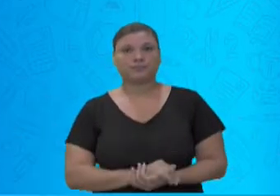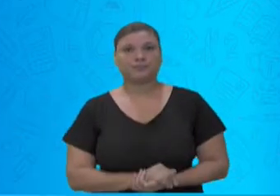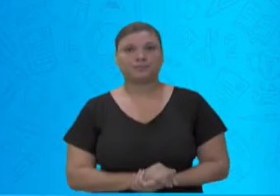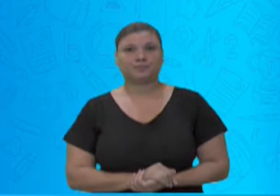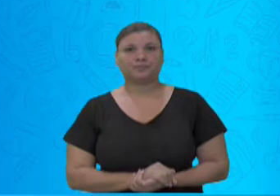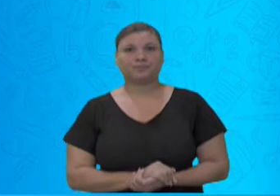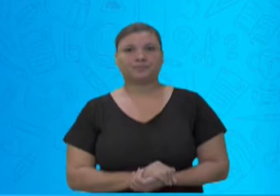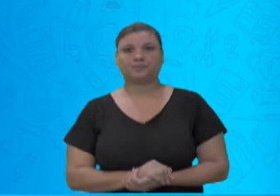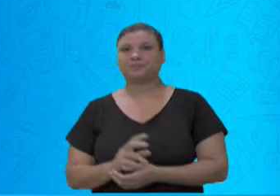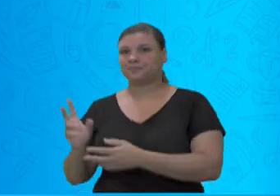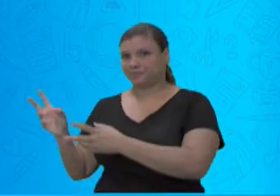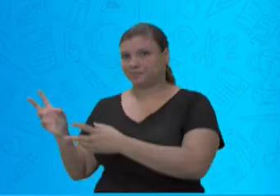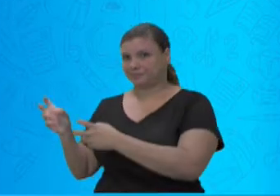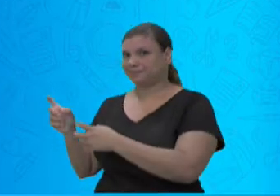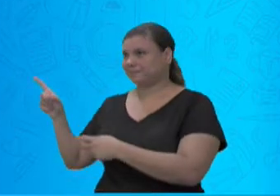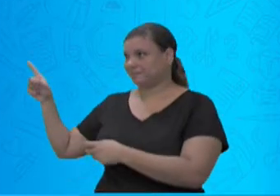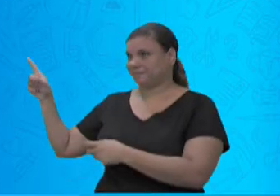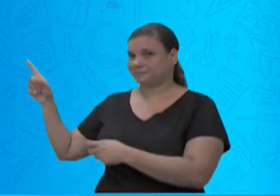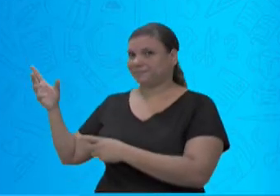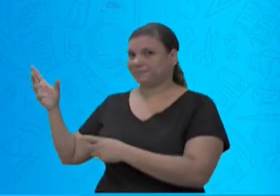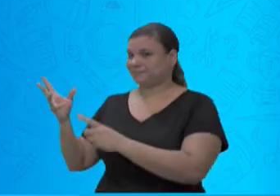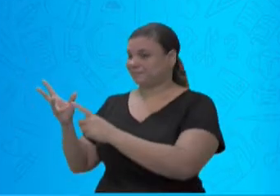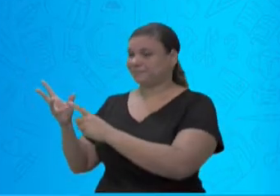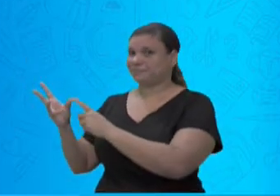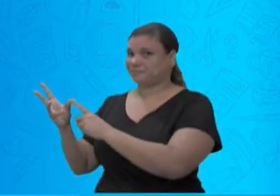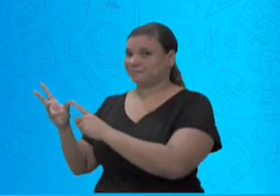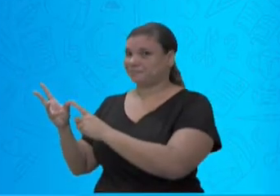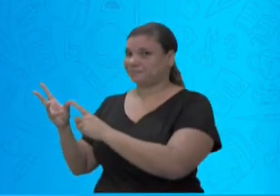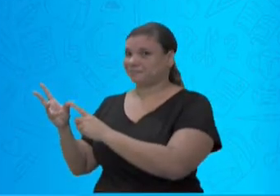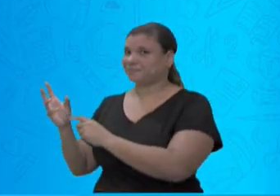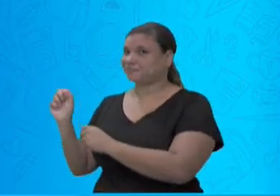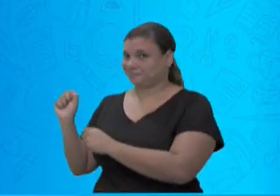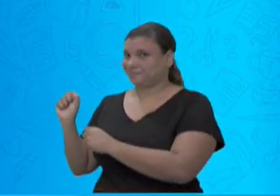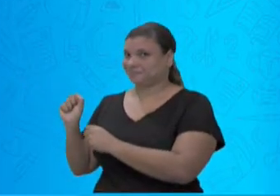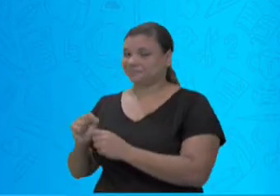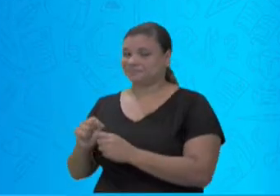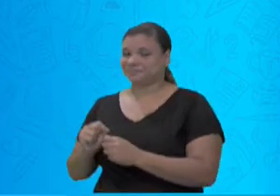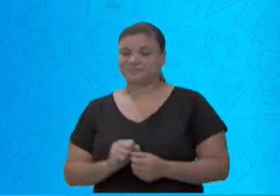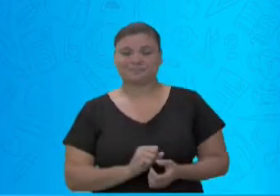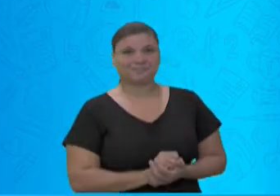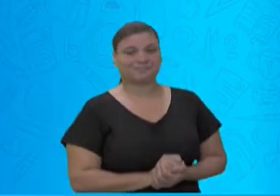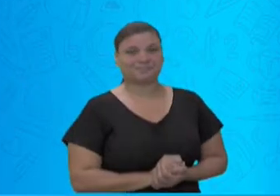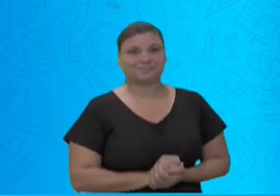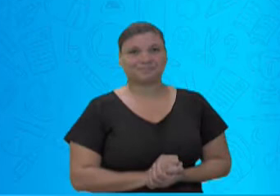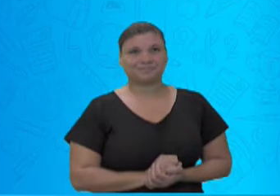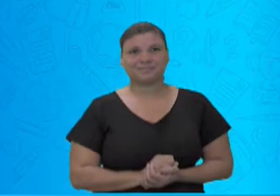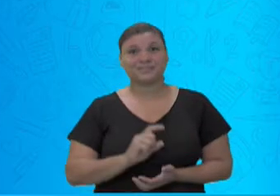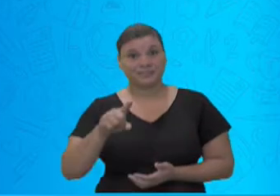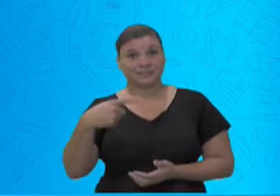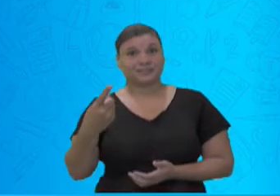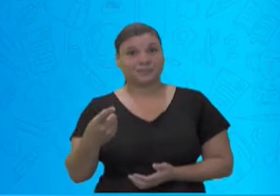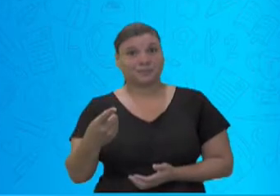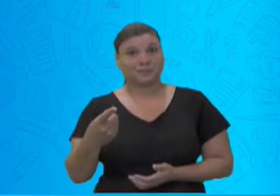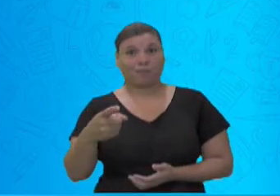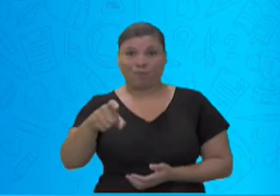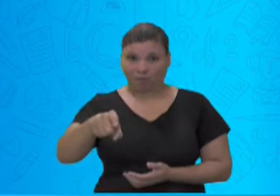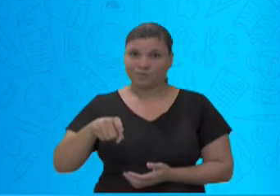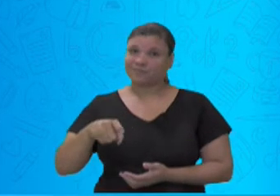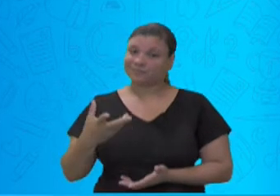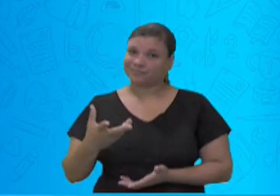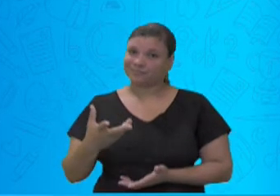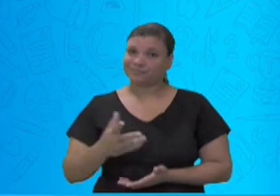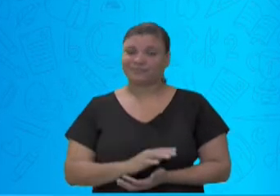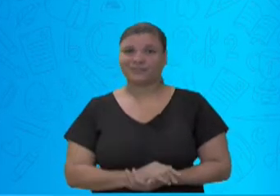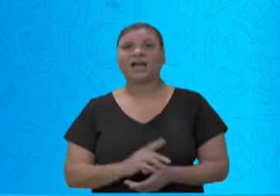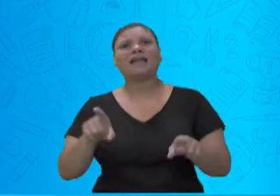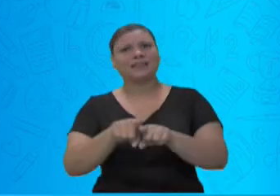Ó, observaram o encontro dessas vogais? Após, eu utilizo o X.